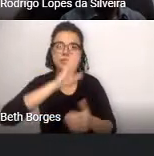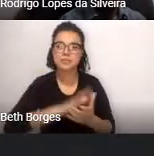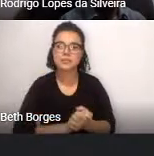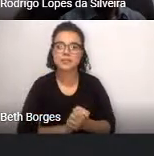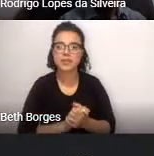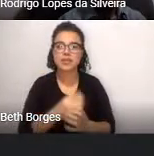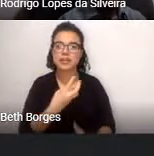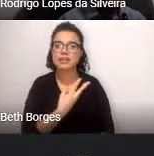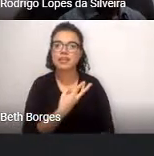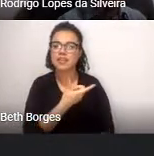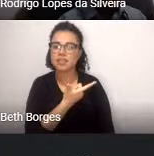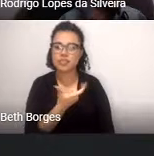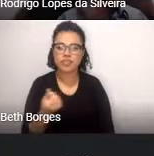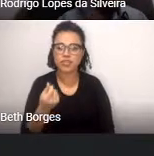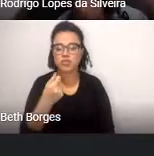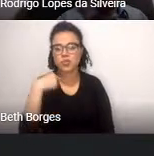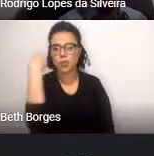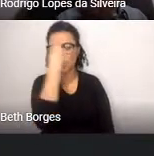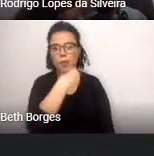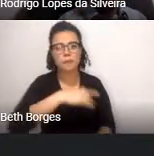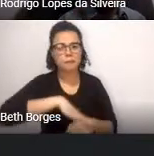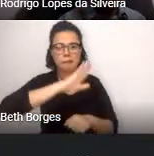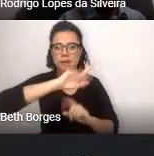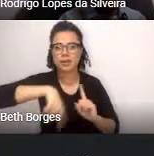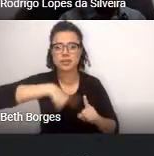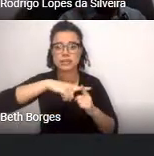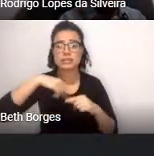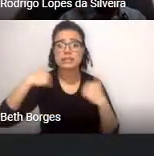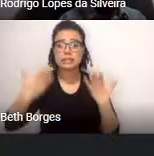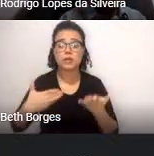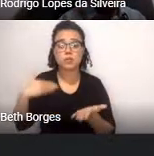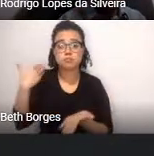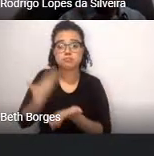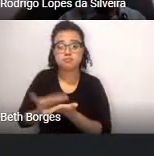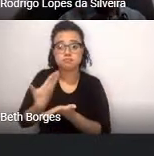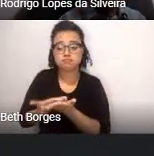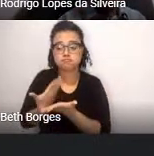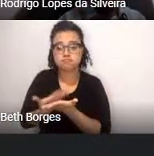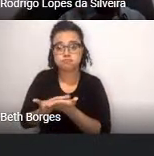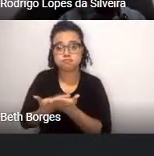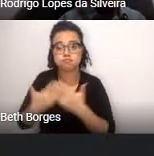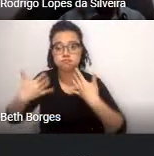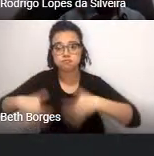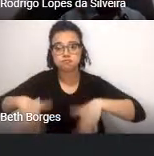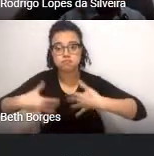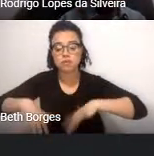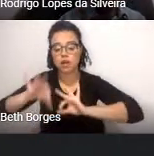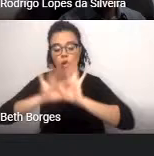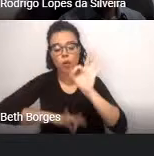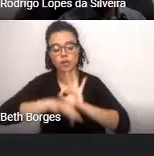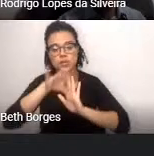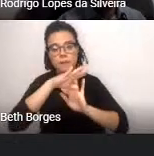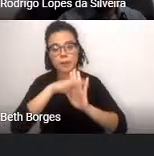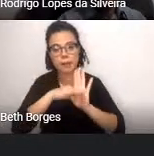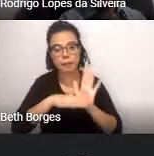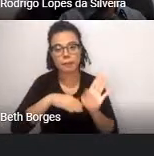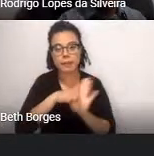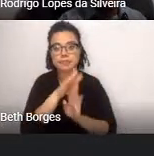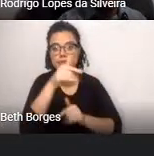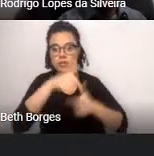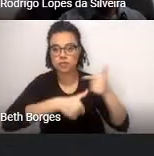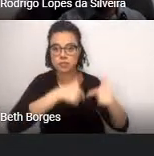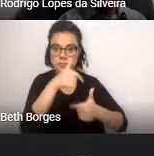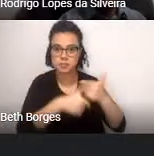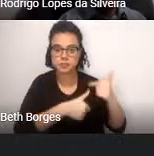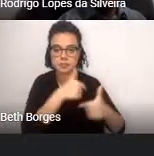são 320 horas. Então, vocês imaginam o tanto que eu tive que estudar para montar esse protocolo, tá? É um negócio bem diferente, muito legal.